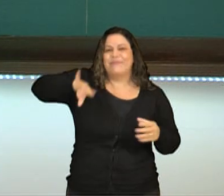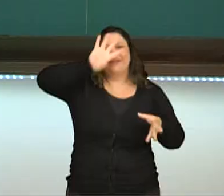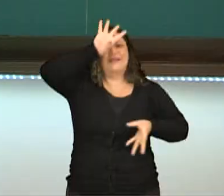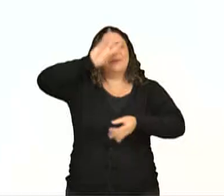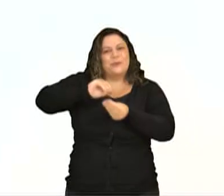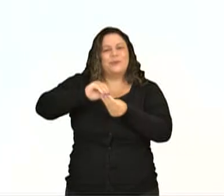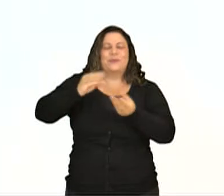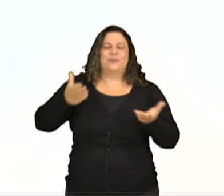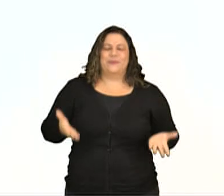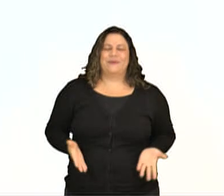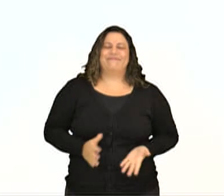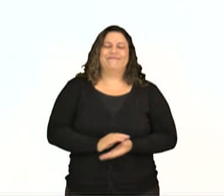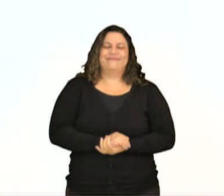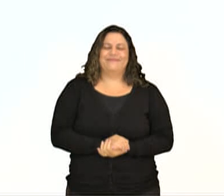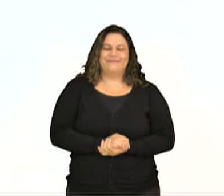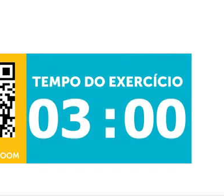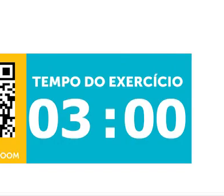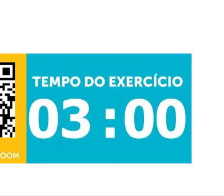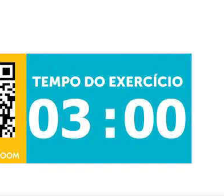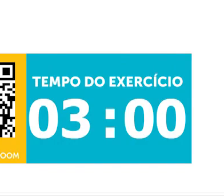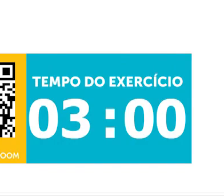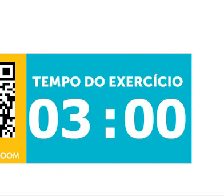palestina?